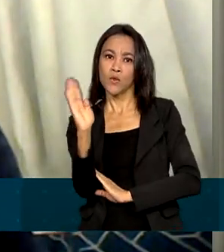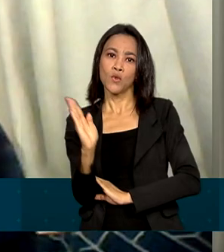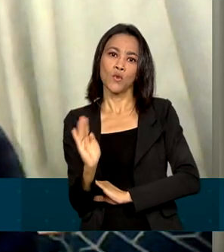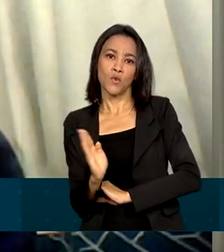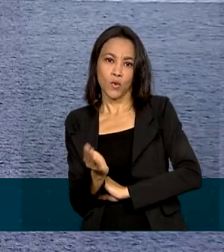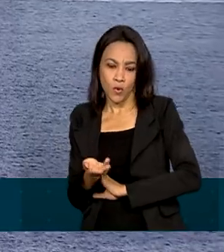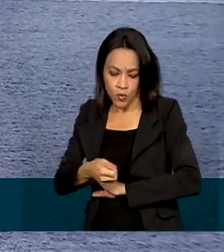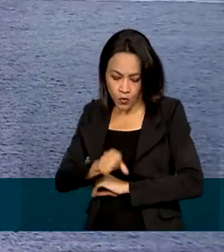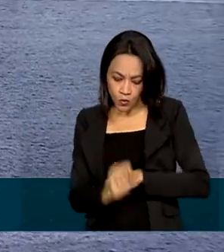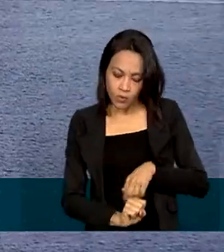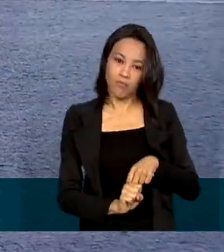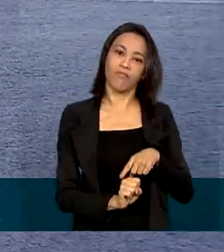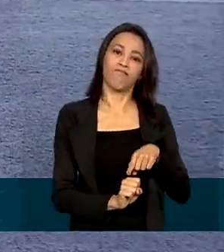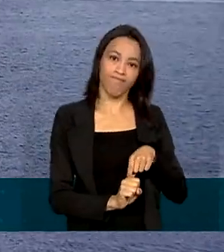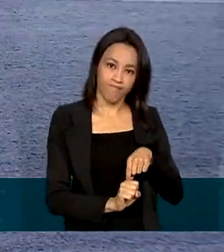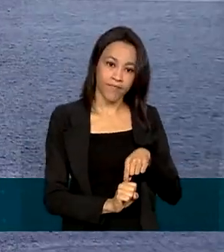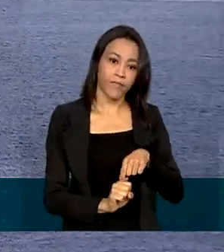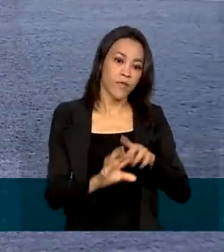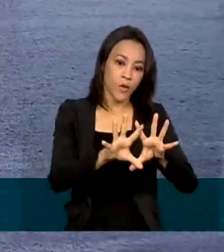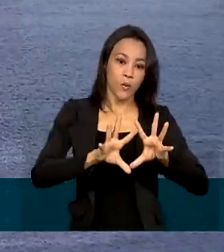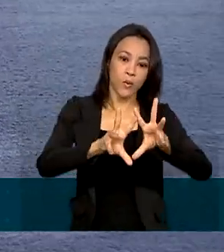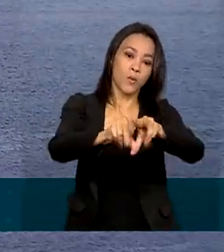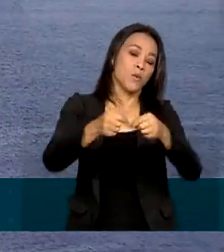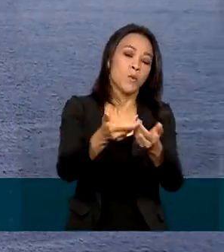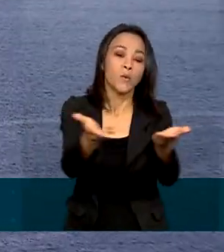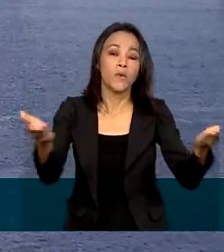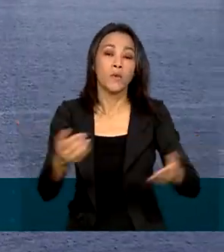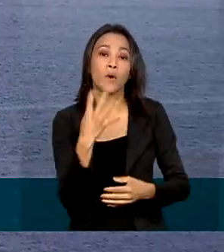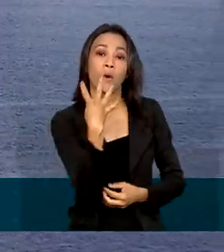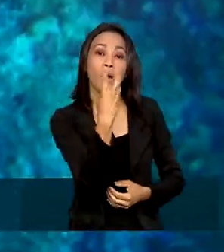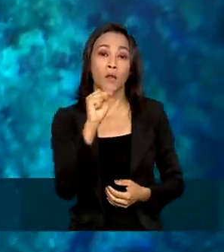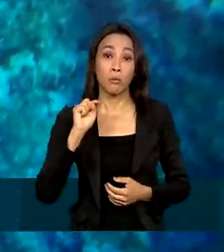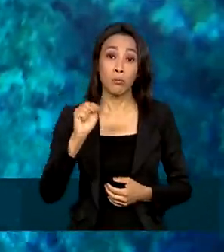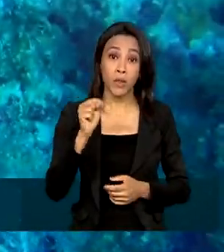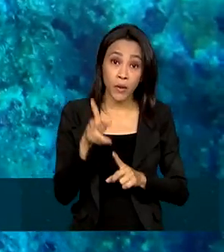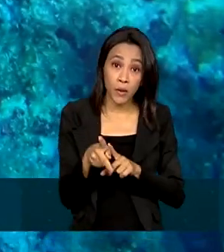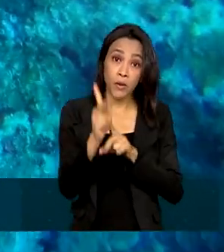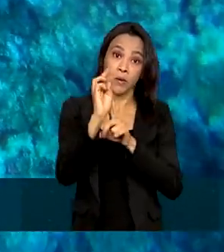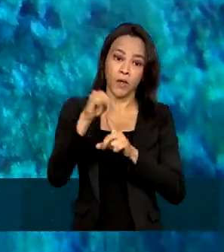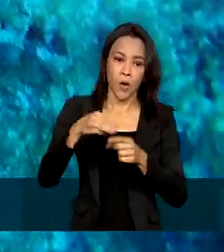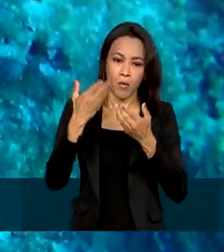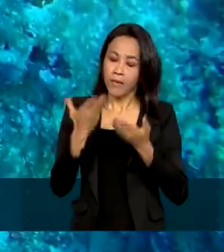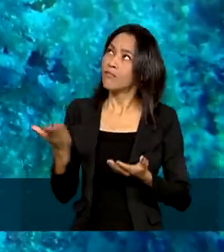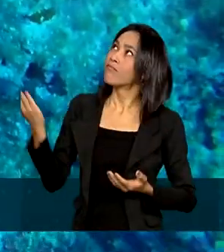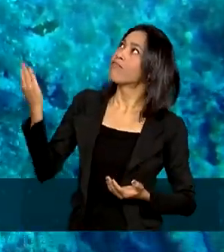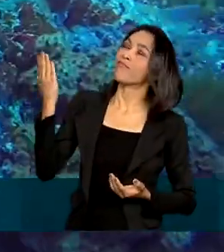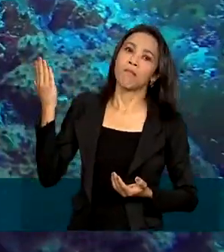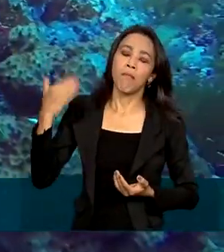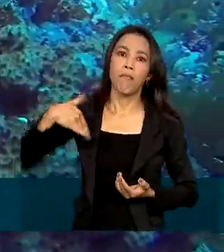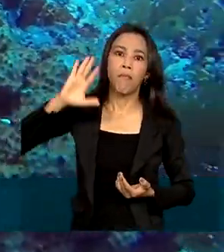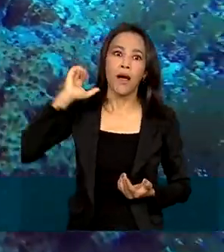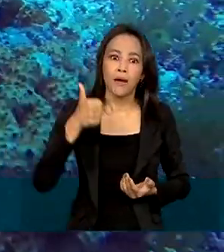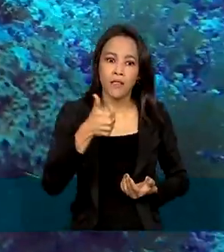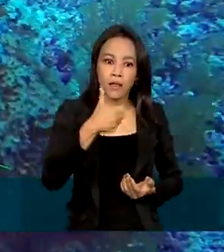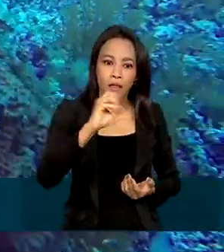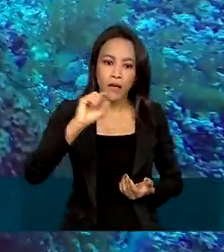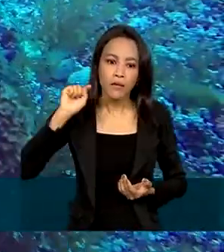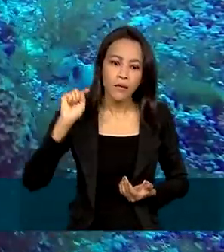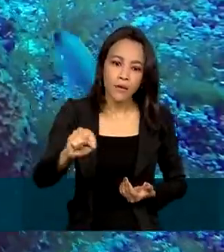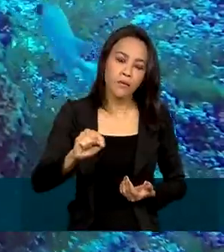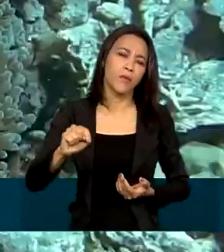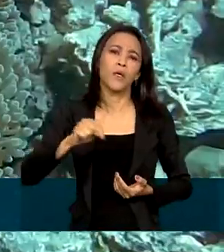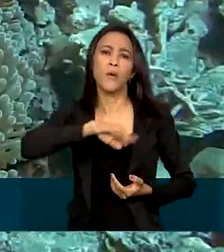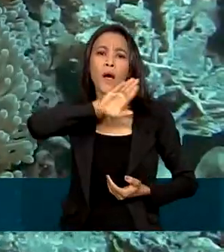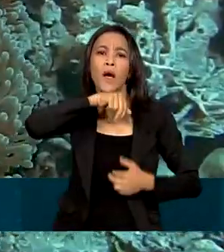até o sudeste. Todo o sistema tem 4 mil quilômetros. Em toda a extensão, há mais de 10 mil espécies.